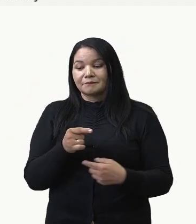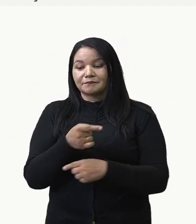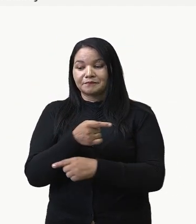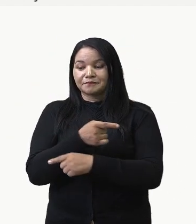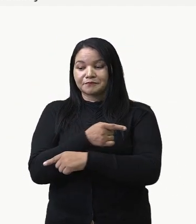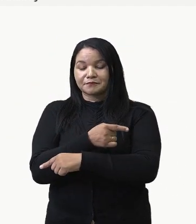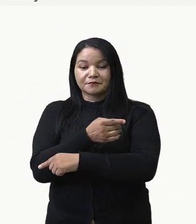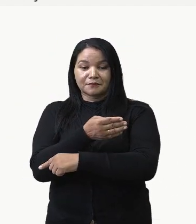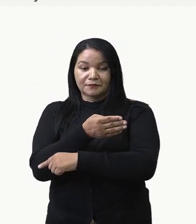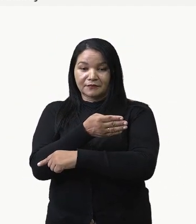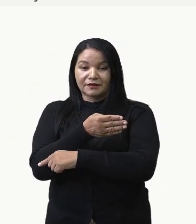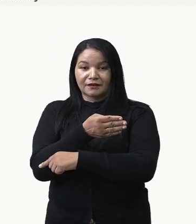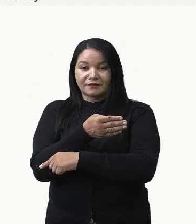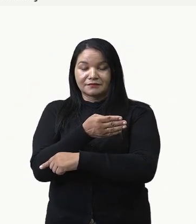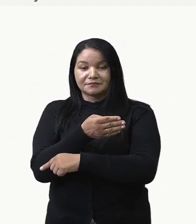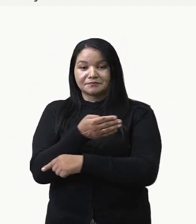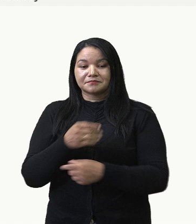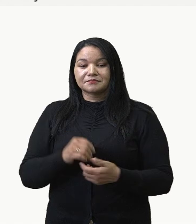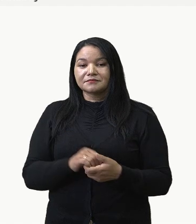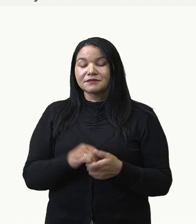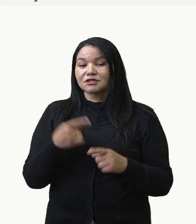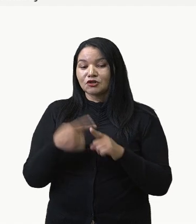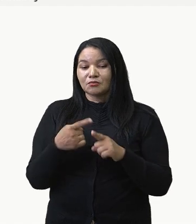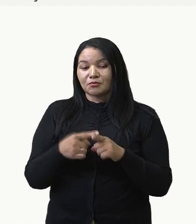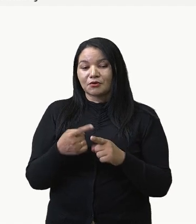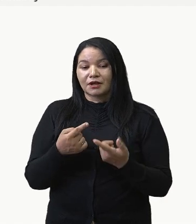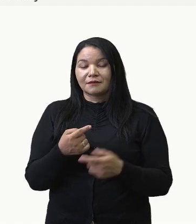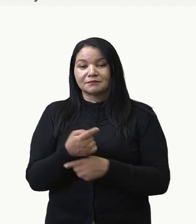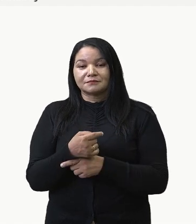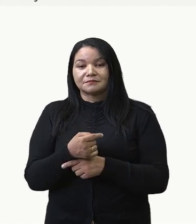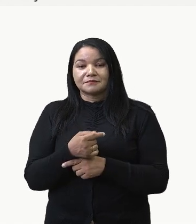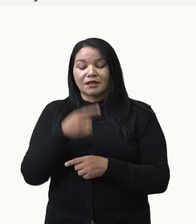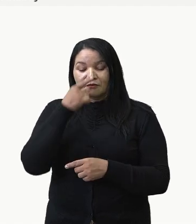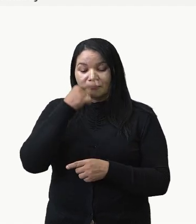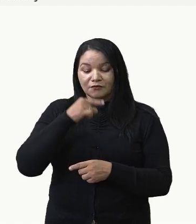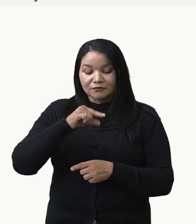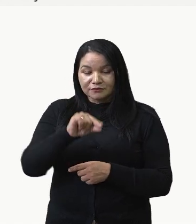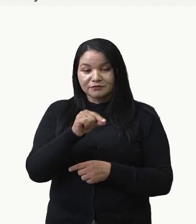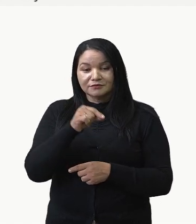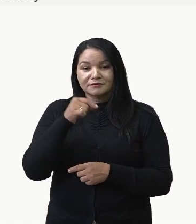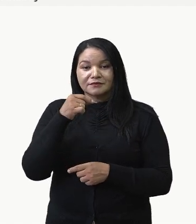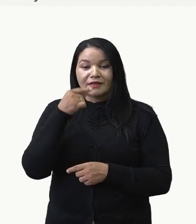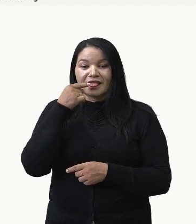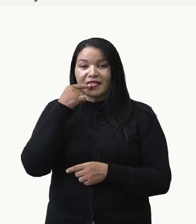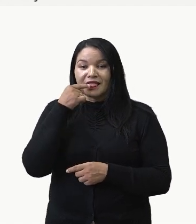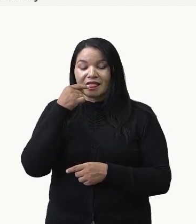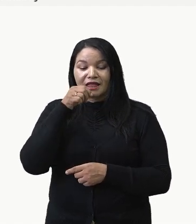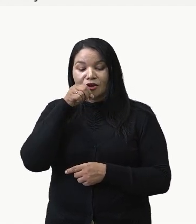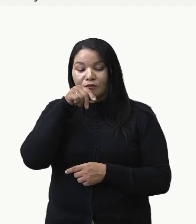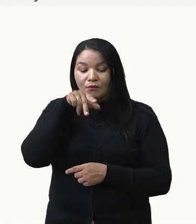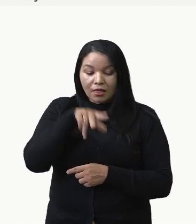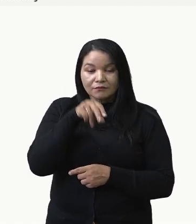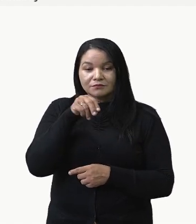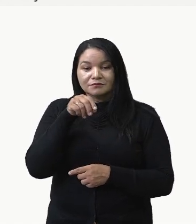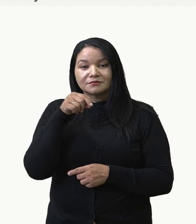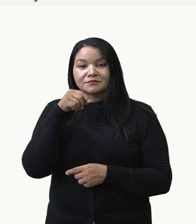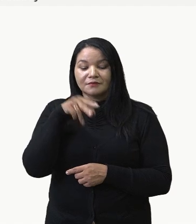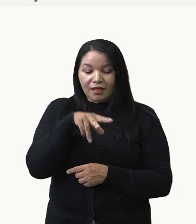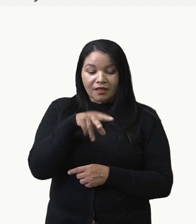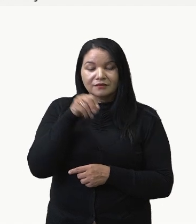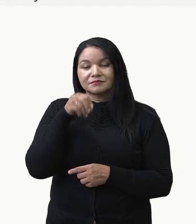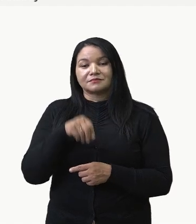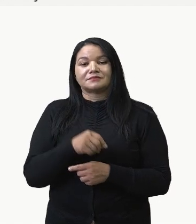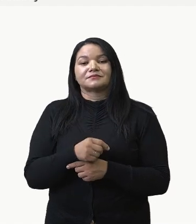osso hormigueo porque o tamandar com aquele fucinho tremendo de grande ele adora comer formigas então